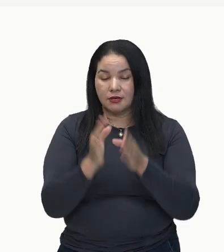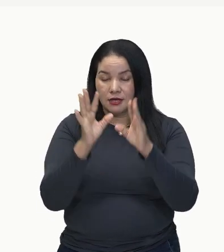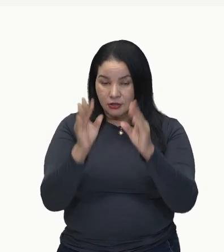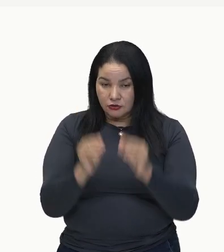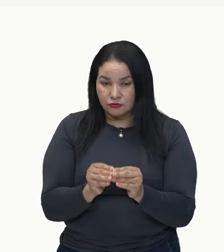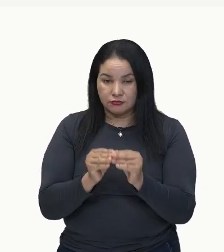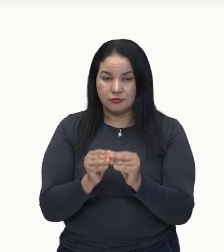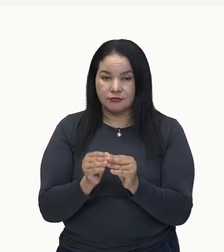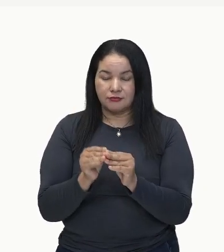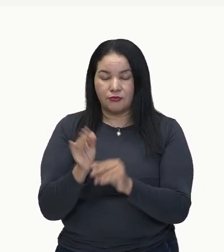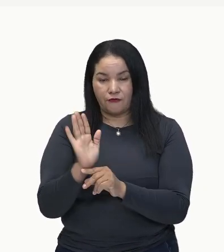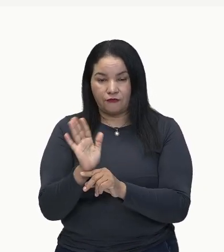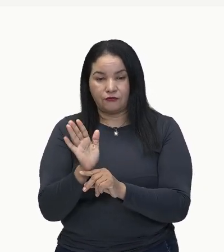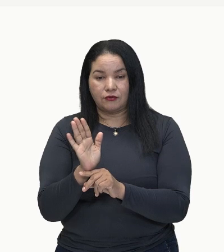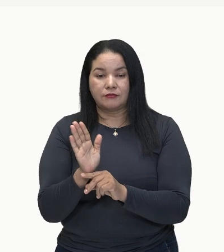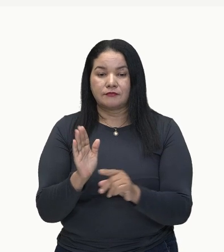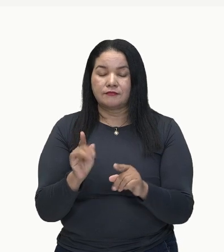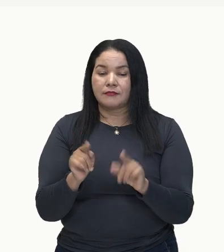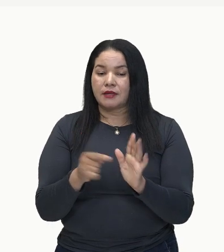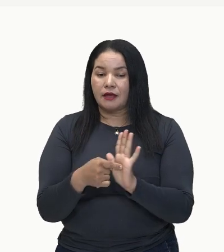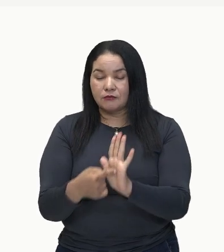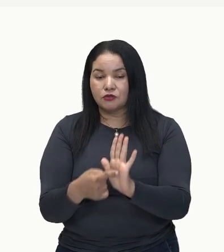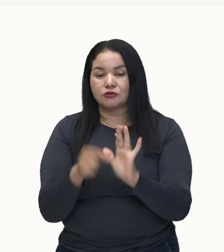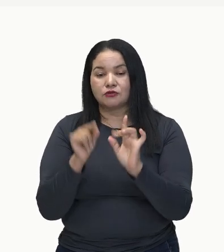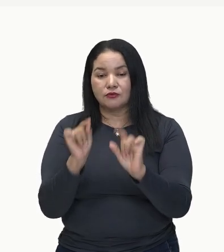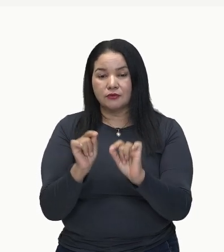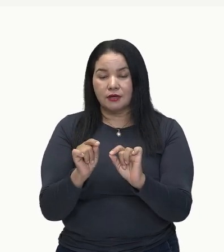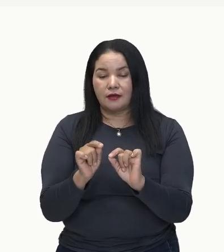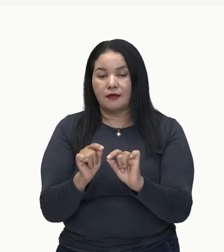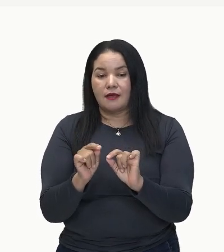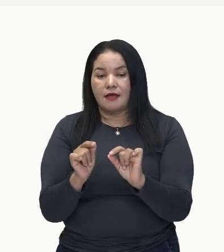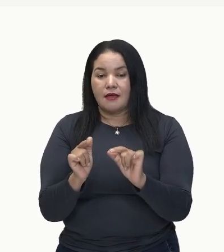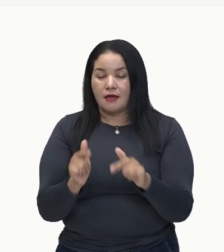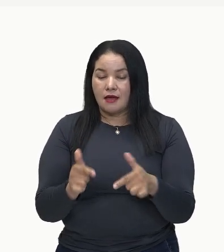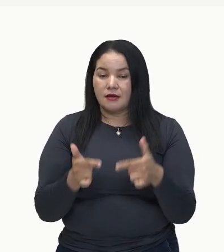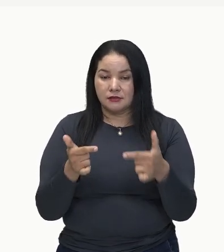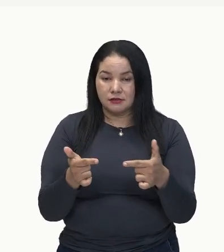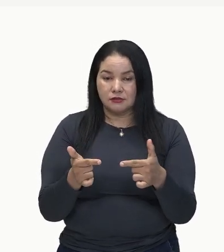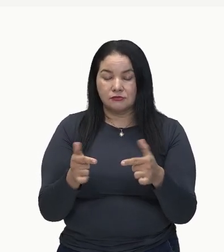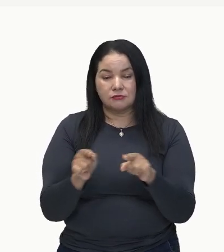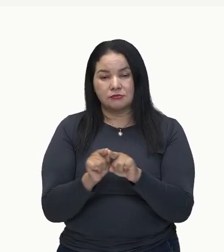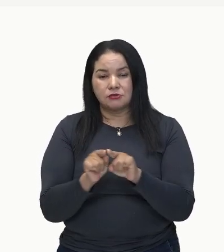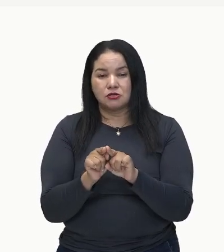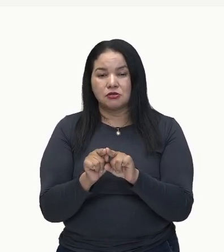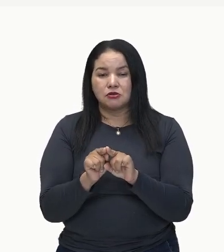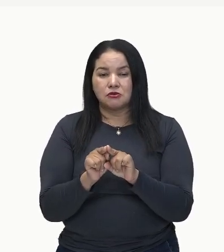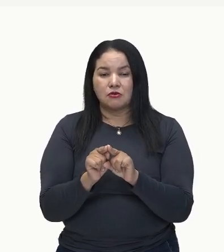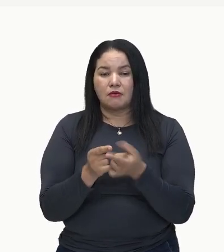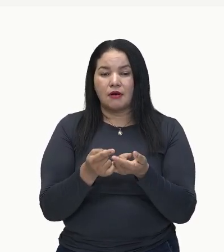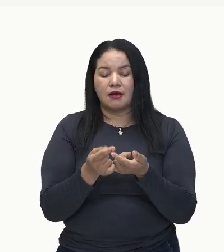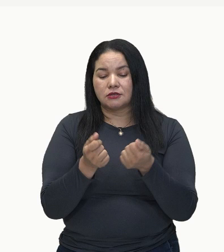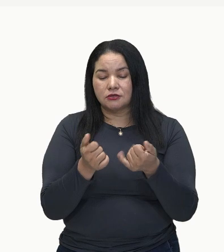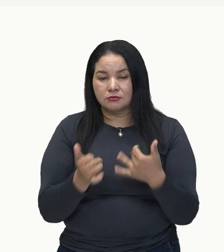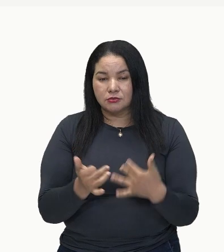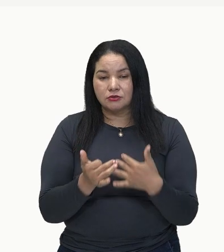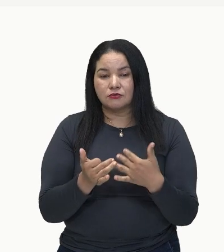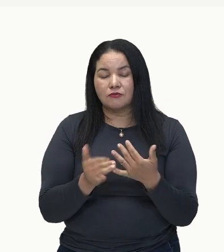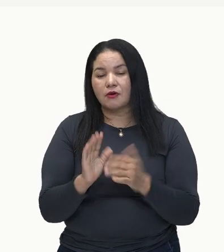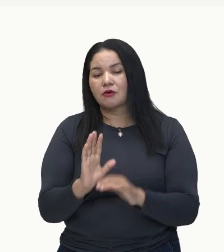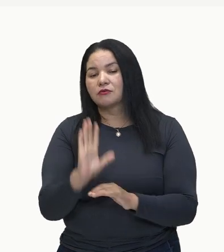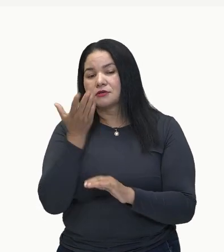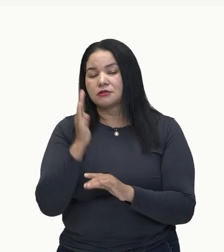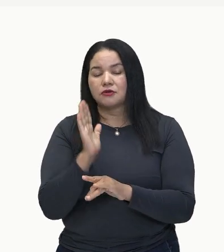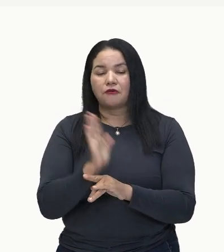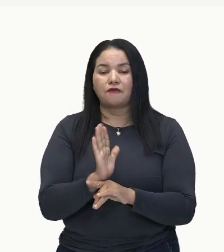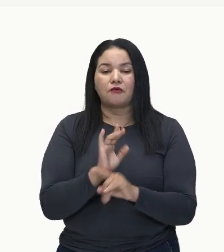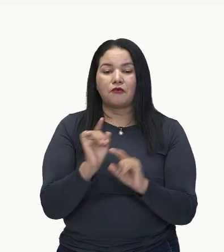obra, indicou ali como se dava a obra, do que se tratava, né? Ou a